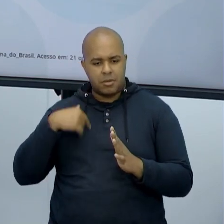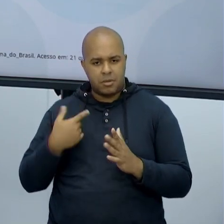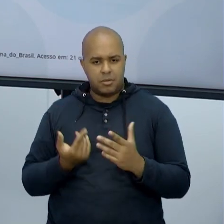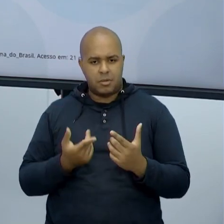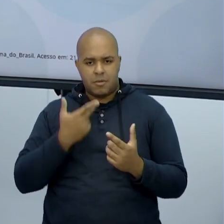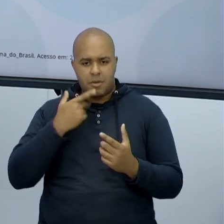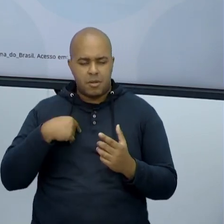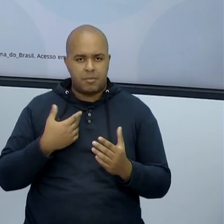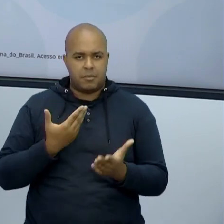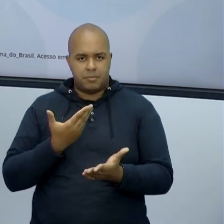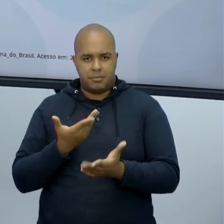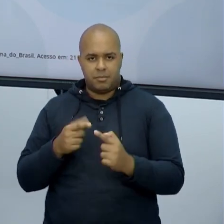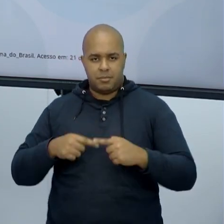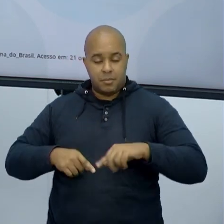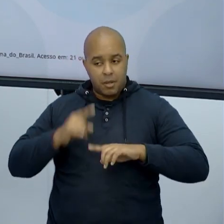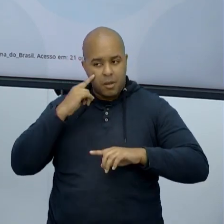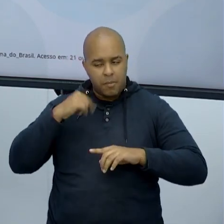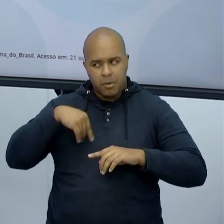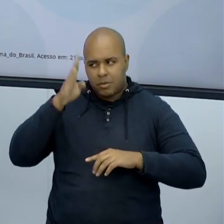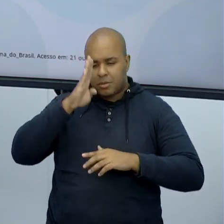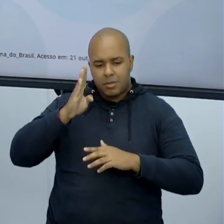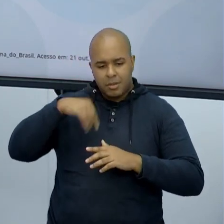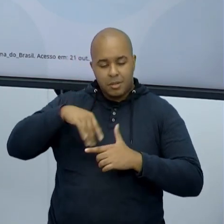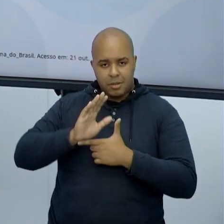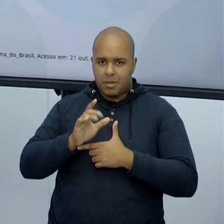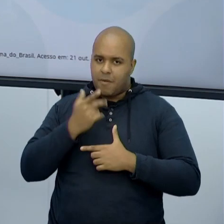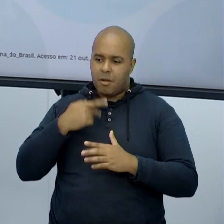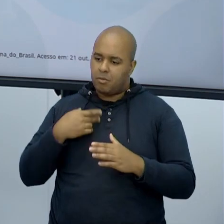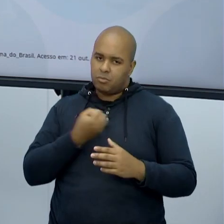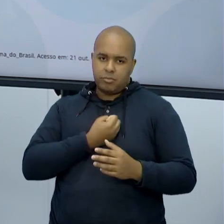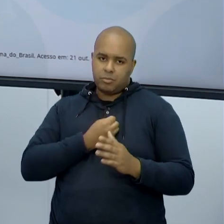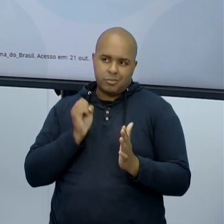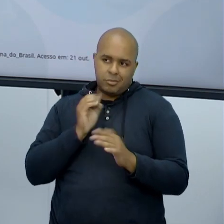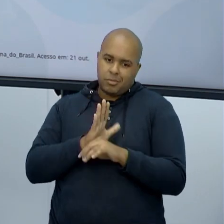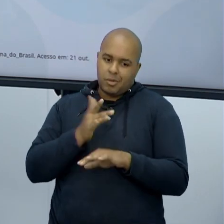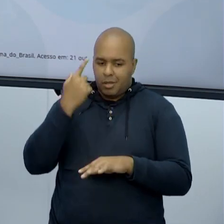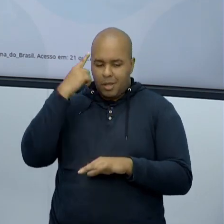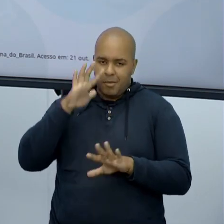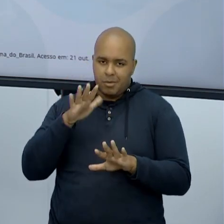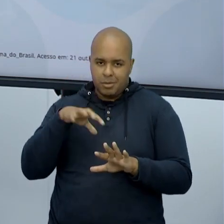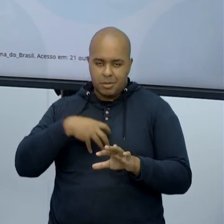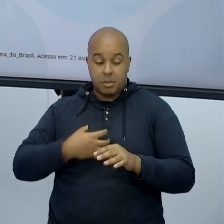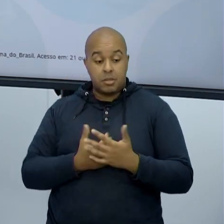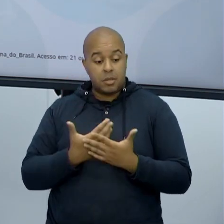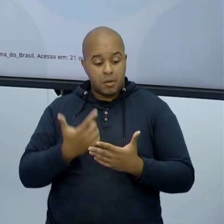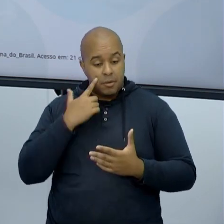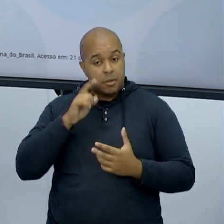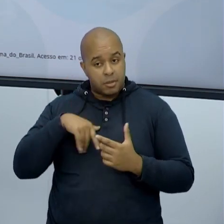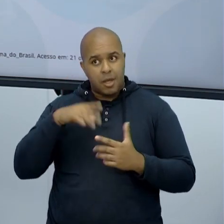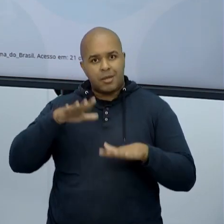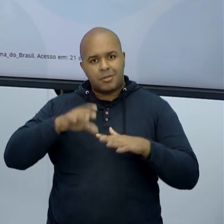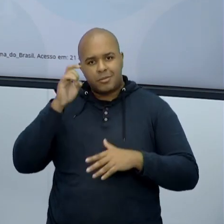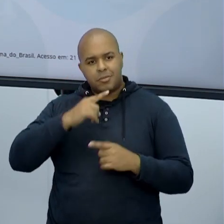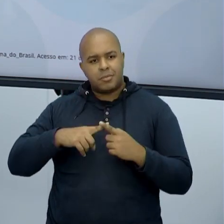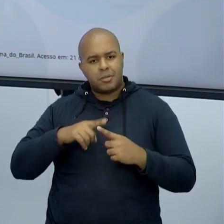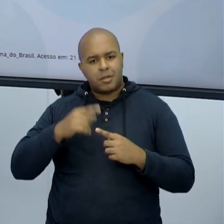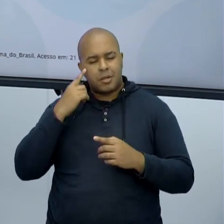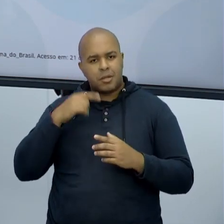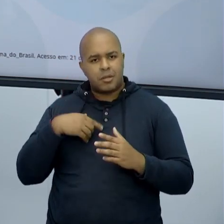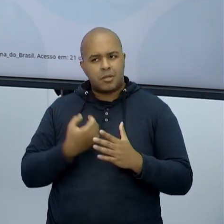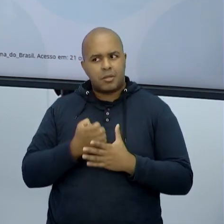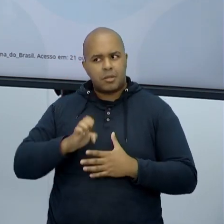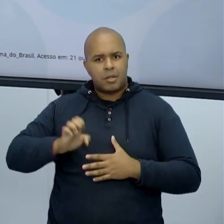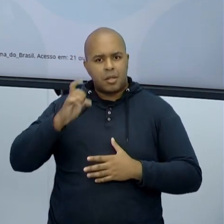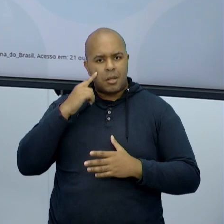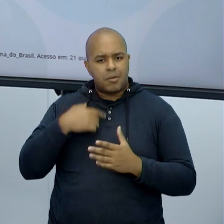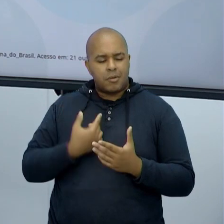salas para passarem filmes brasileiros. Estou jogando um número, mas uma ideia era mais ou menos por aí. Então, isso é complicado. Por quê? Porque o Estado se